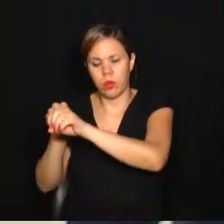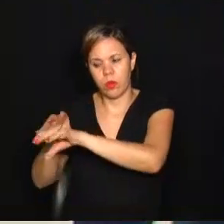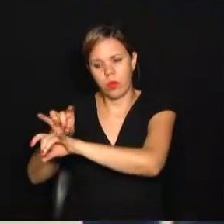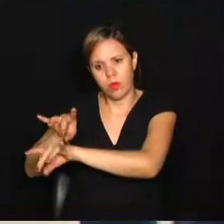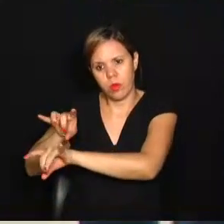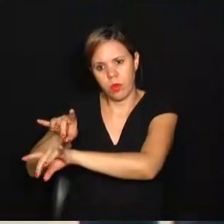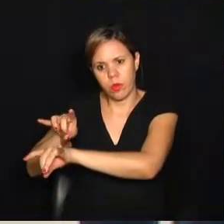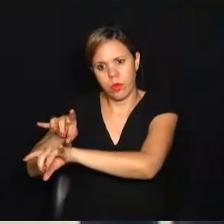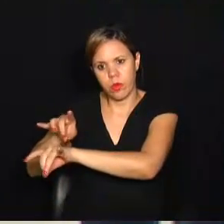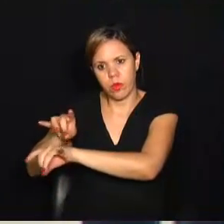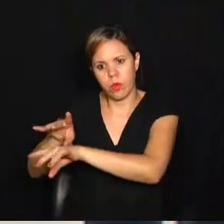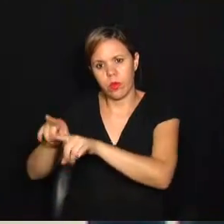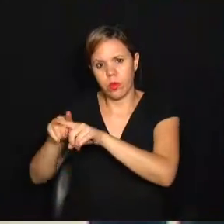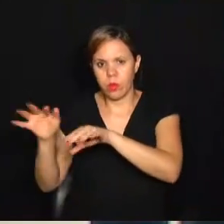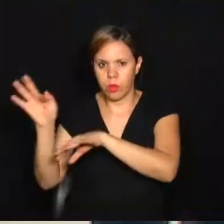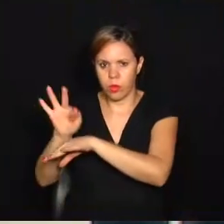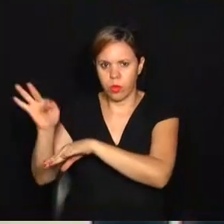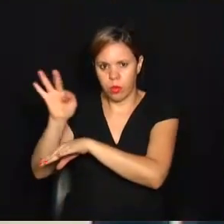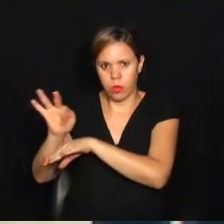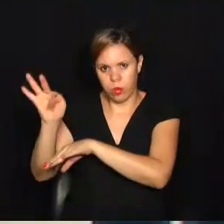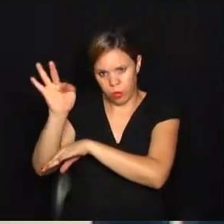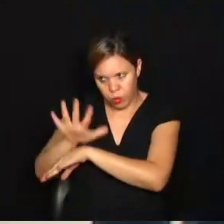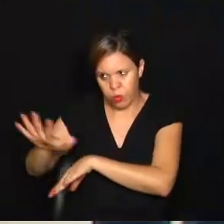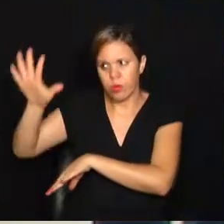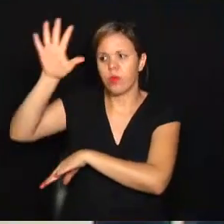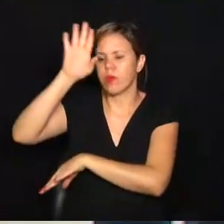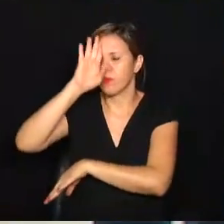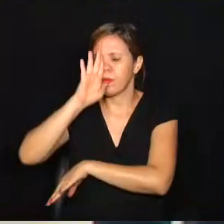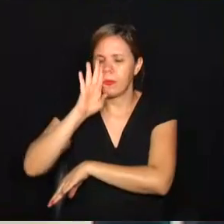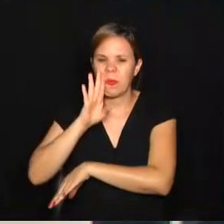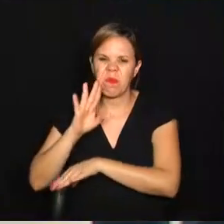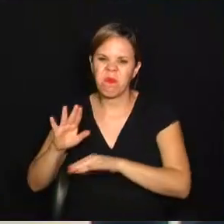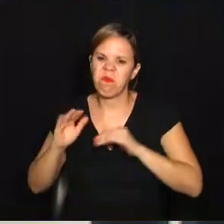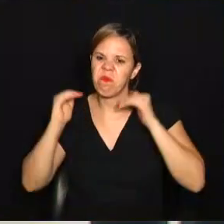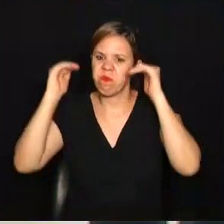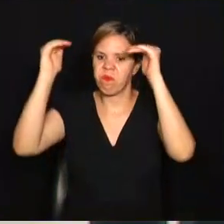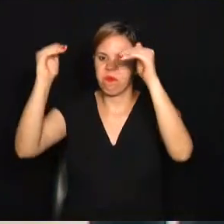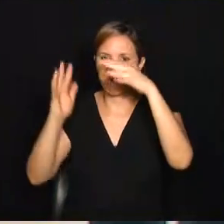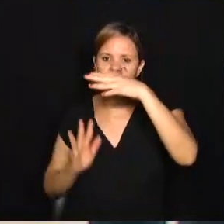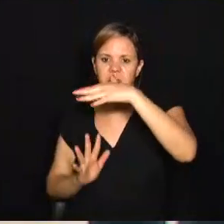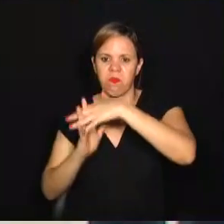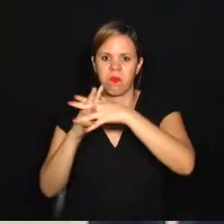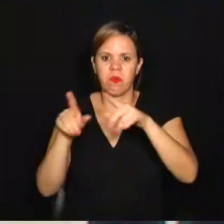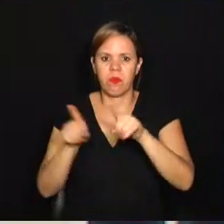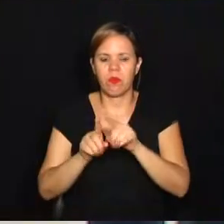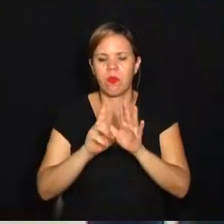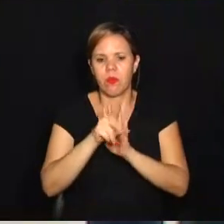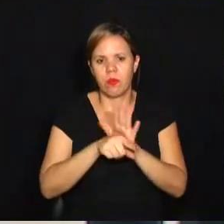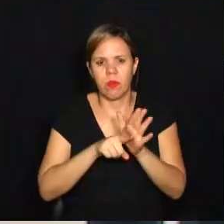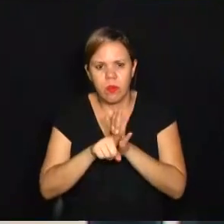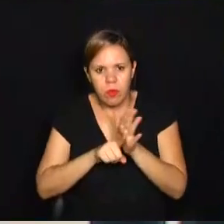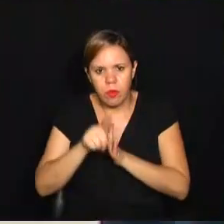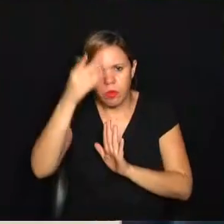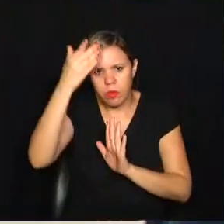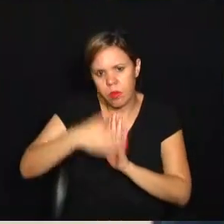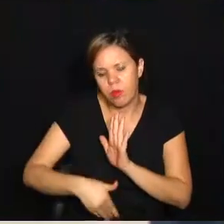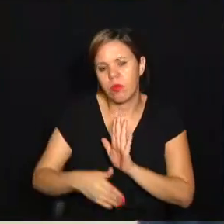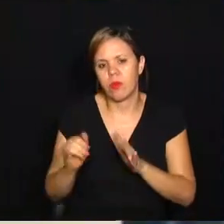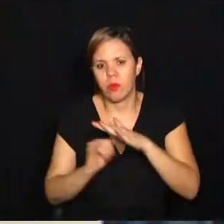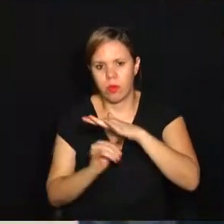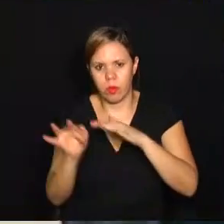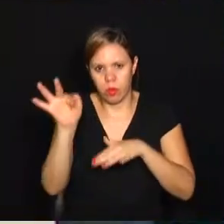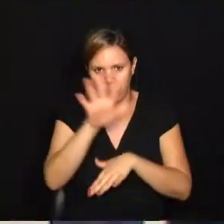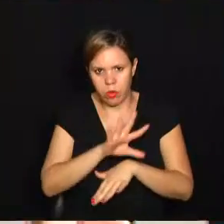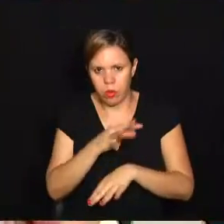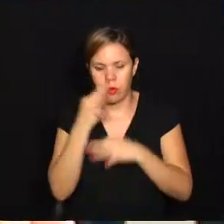técnica e educação superior, federal, gratuita, de alta qualidade. Tem vários indicadores educacionais que revelam que os institutos federais